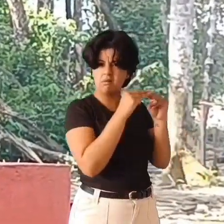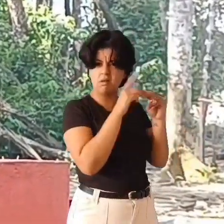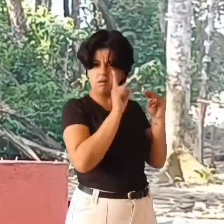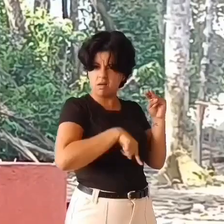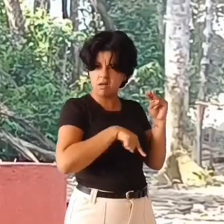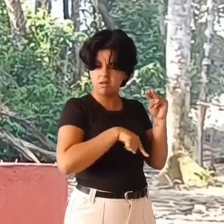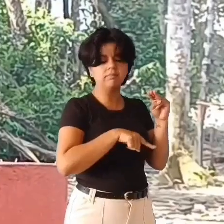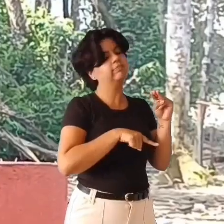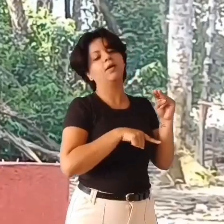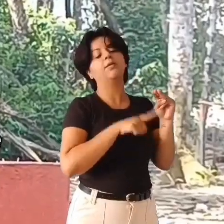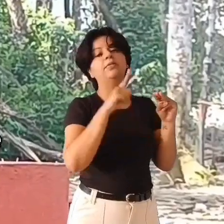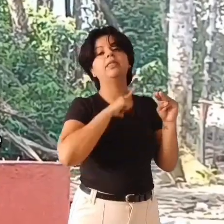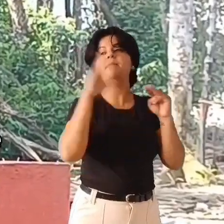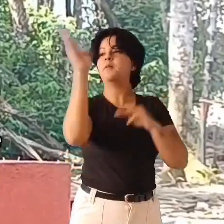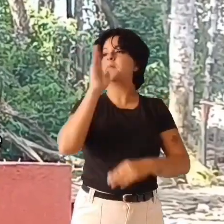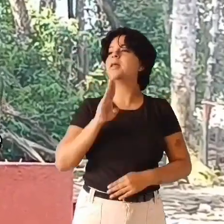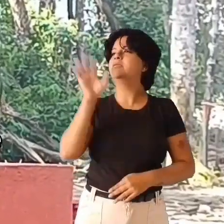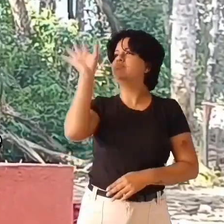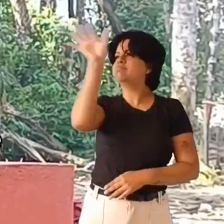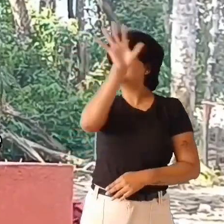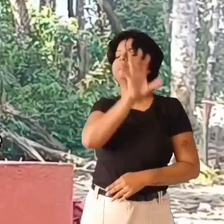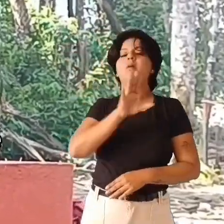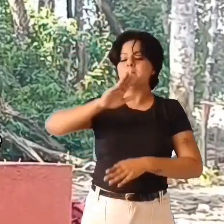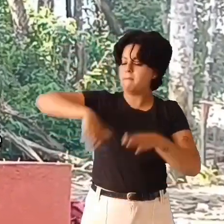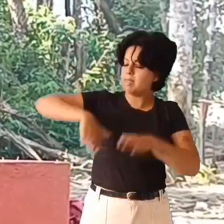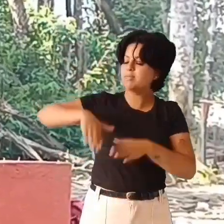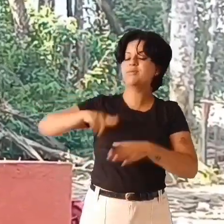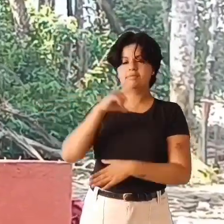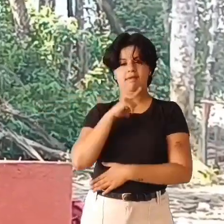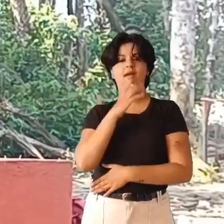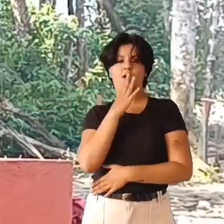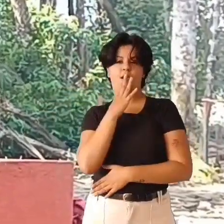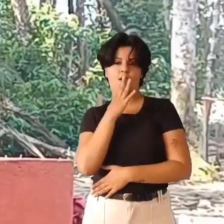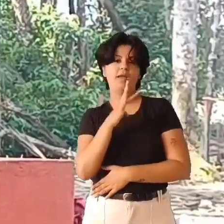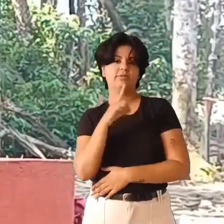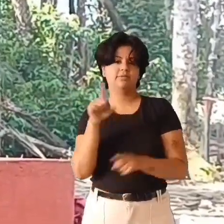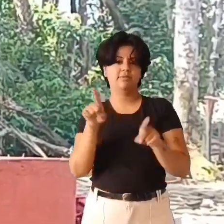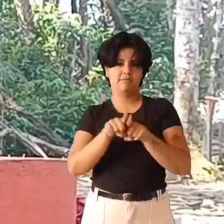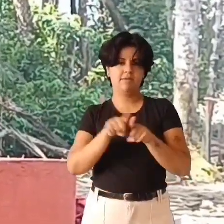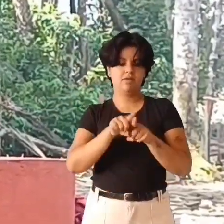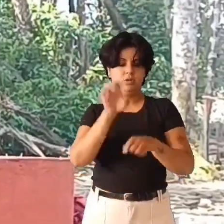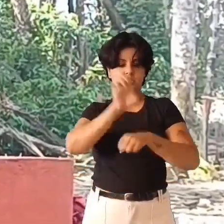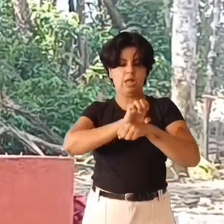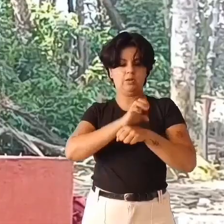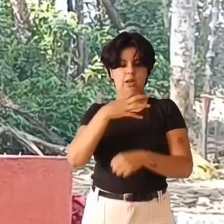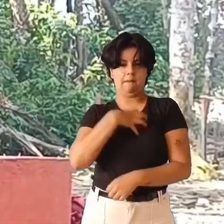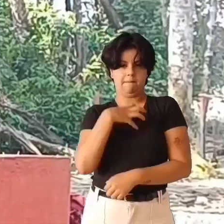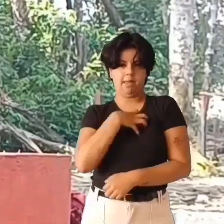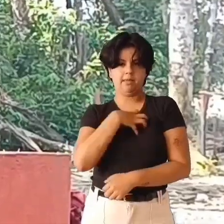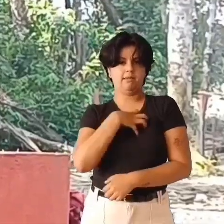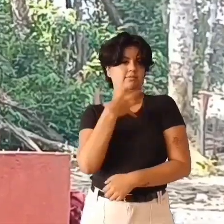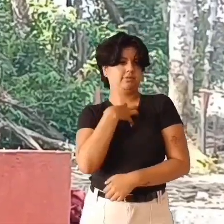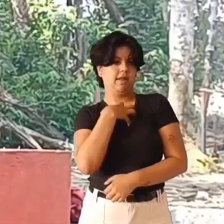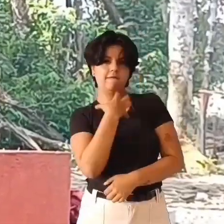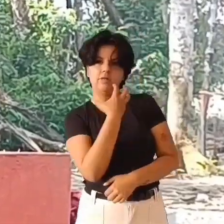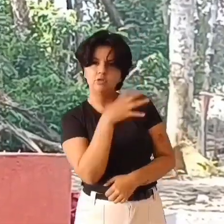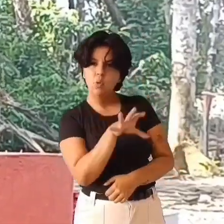Velho. Nós temos batuque em tudo quanto é canto do Brasil. Na Bahia, principalmente.